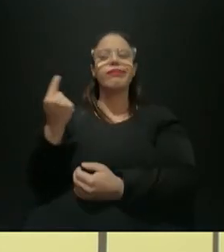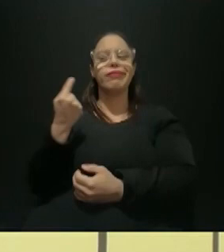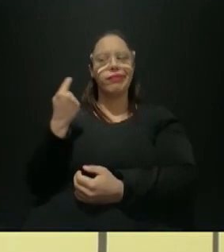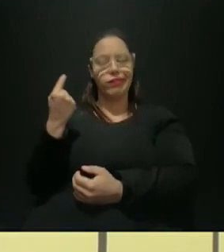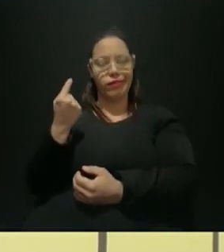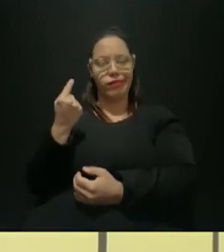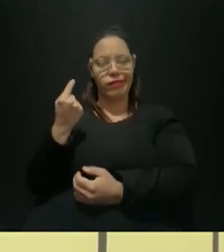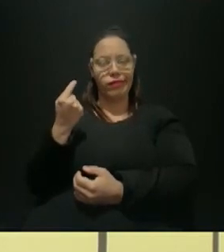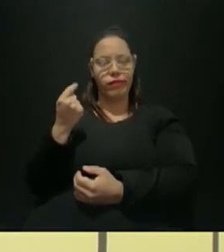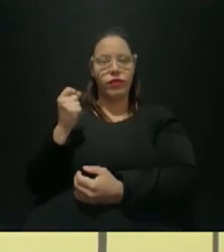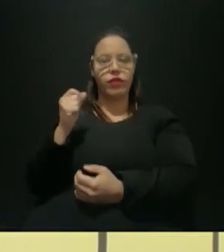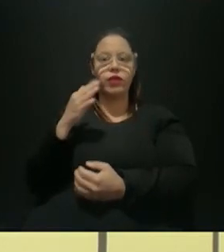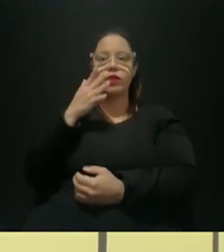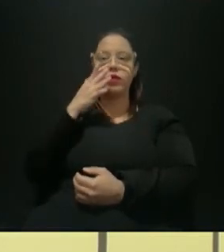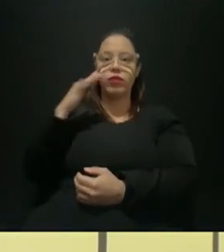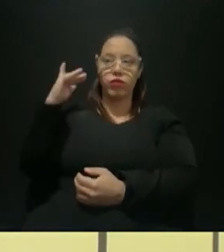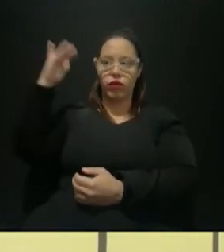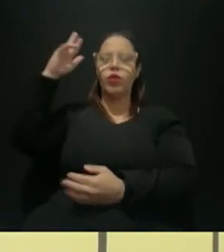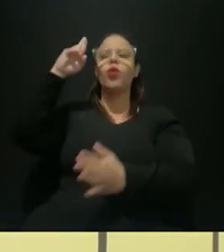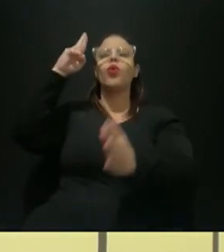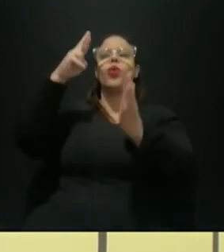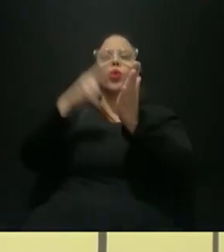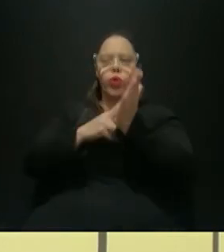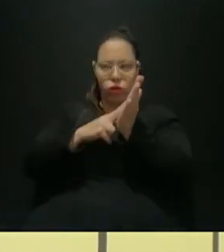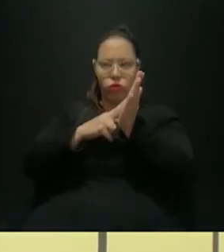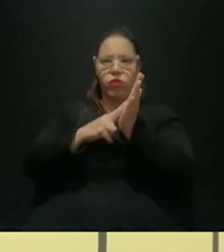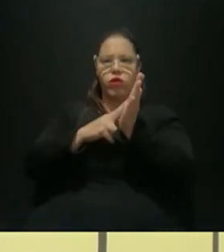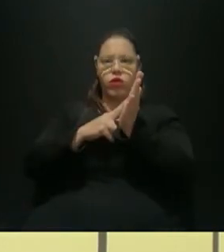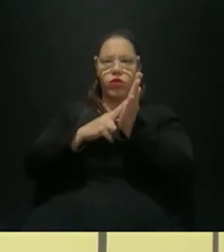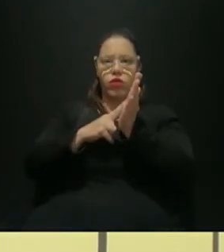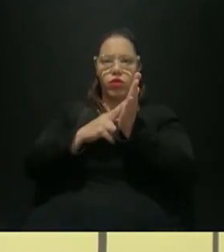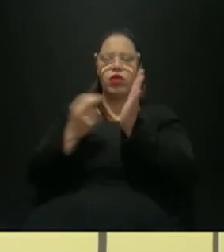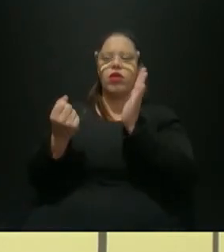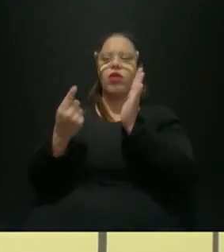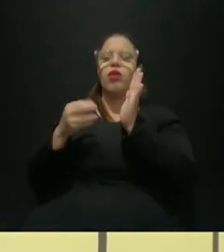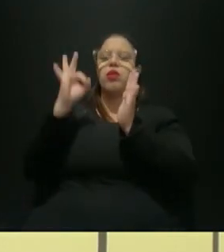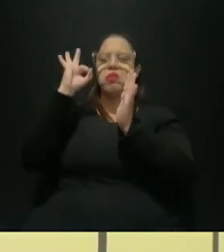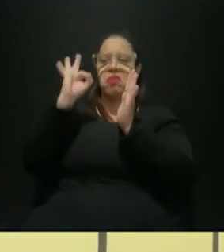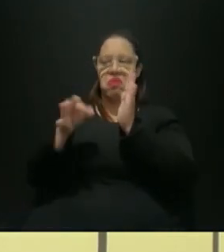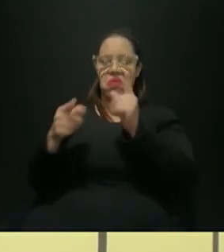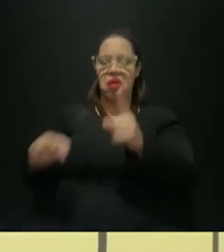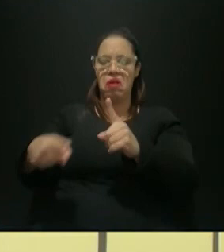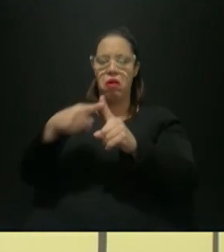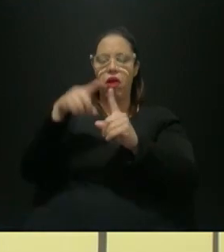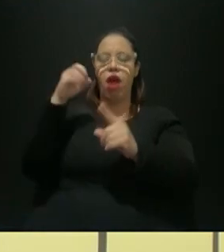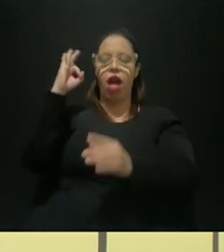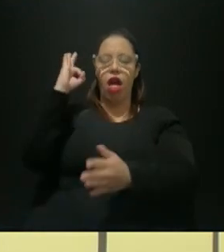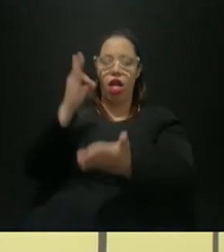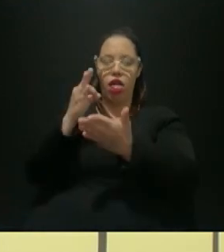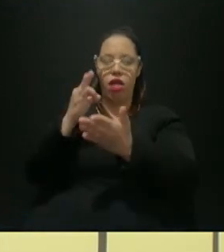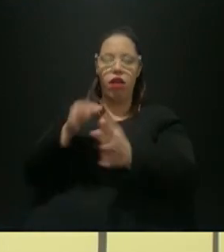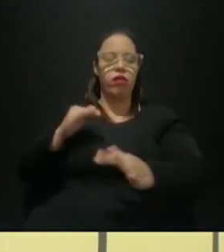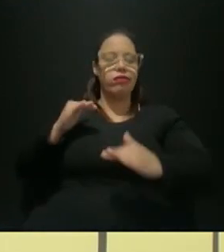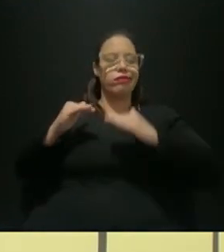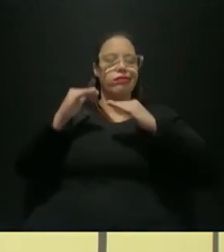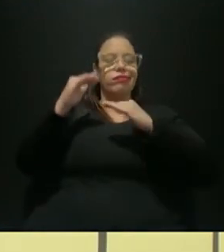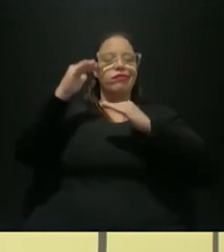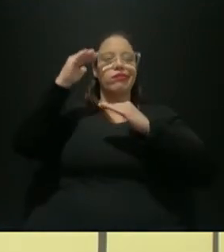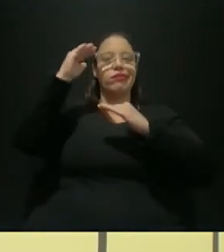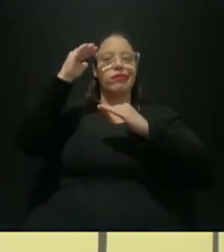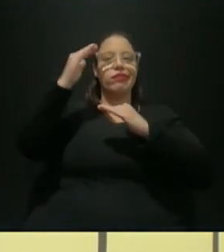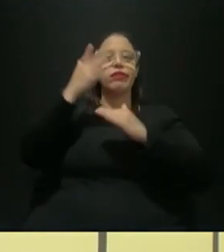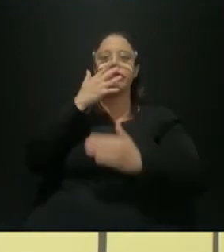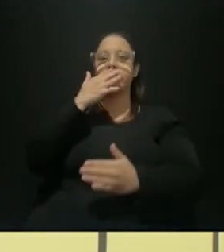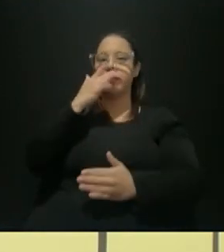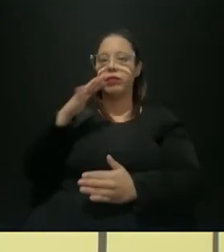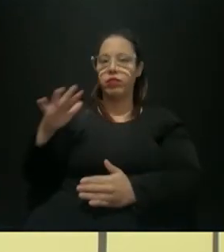de referência, que seja uma referência única e positiva, é fundamental para o desenvolvimento, né, da criança, o